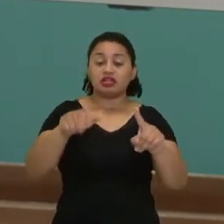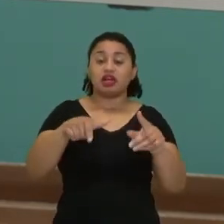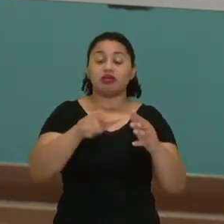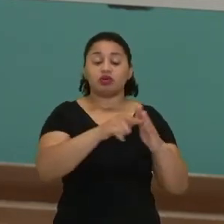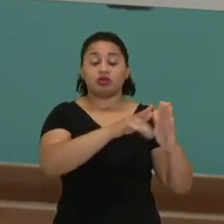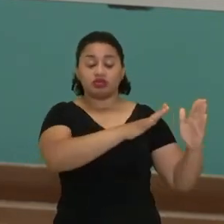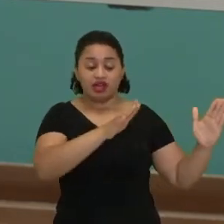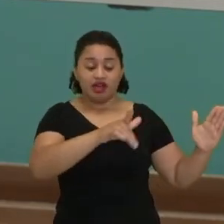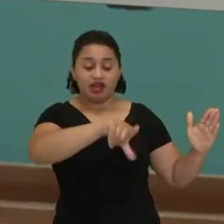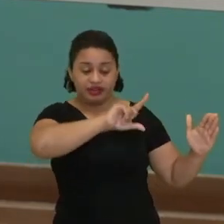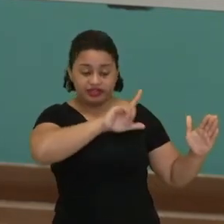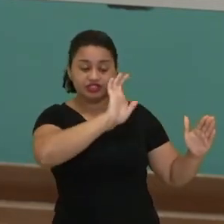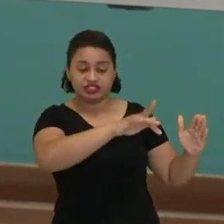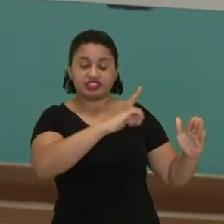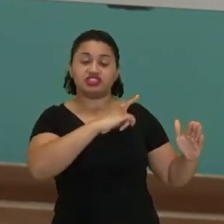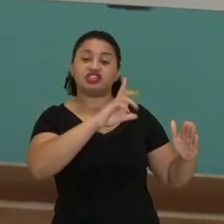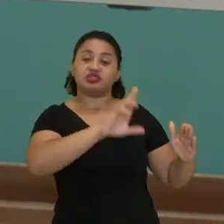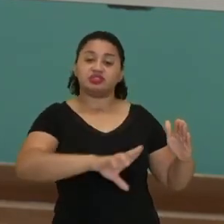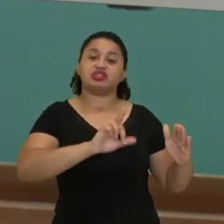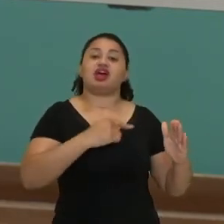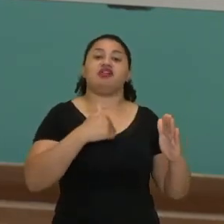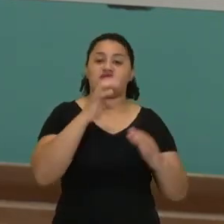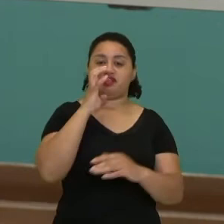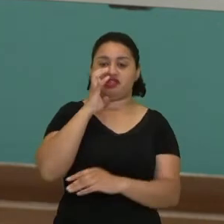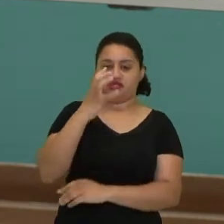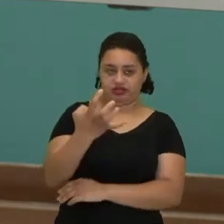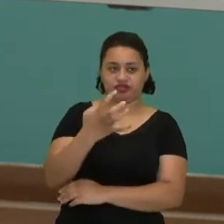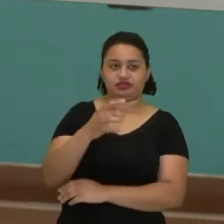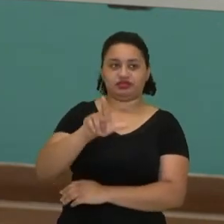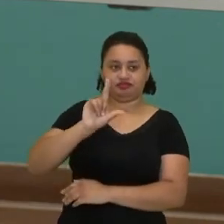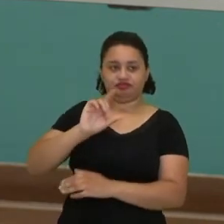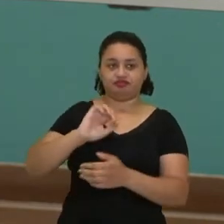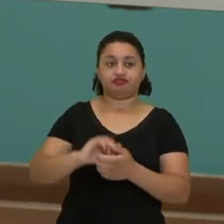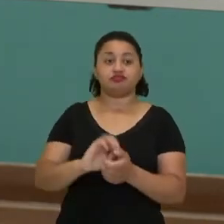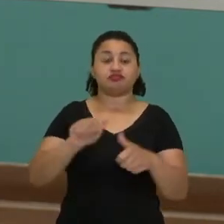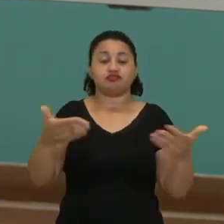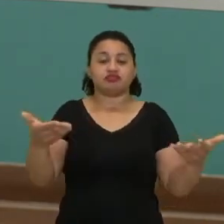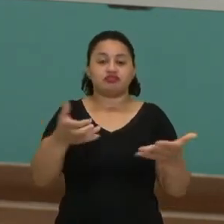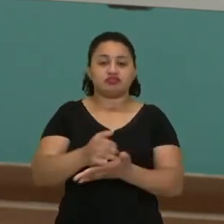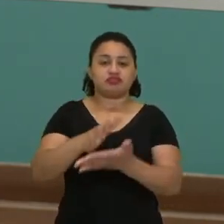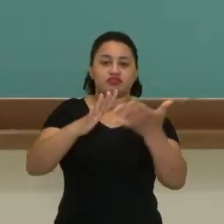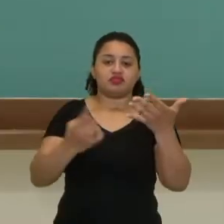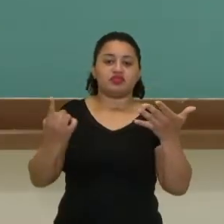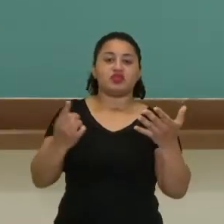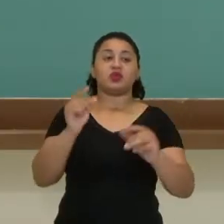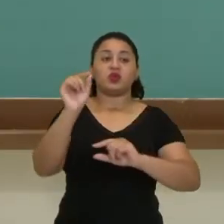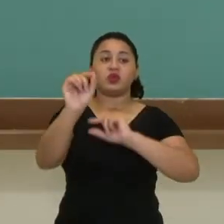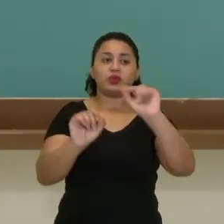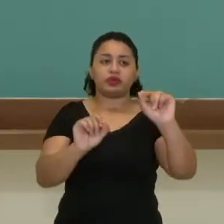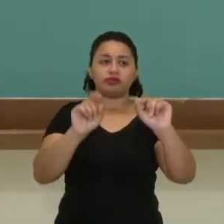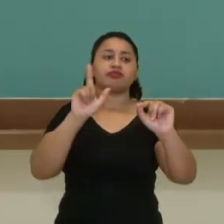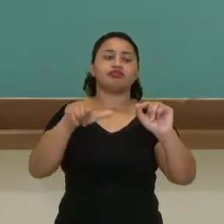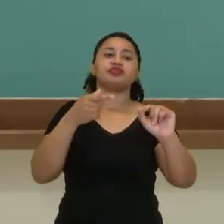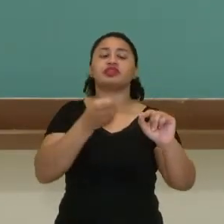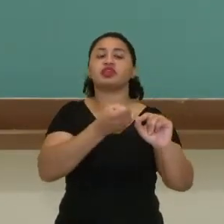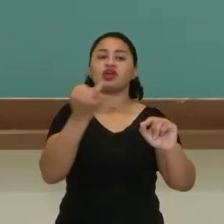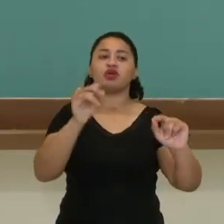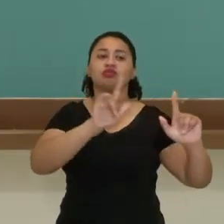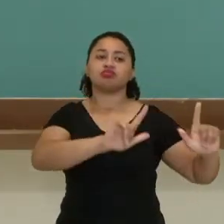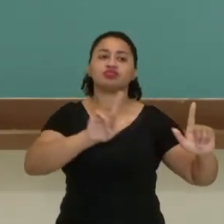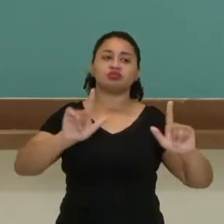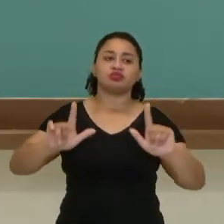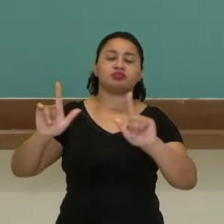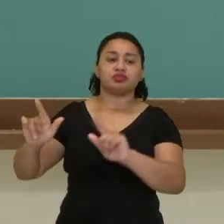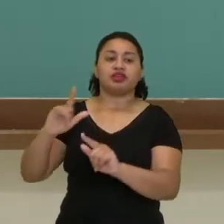movimento que tem críticas, beleza? Ok. Vamos então para o nosso primeiro exercício. Vem aqui comigo, meus queridos. Quais das